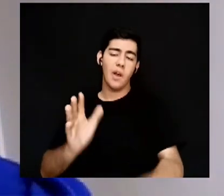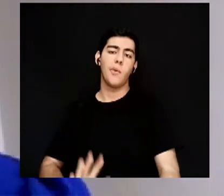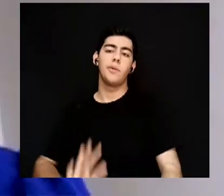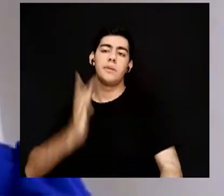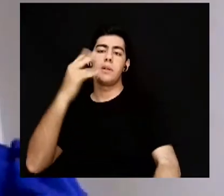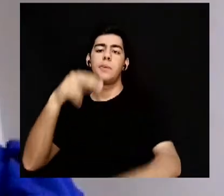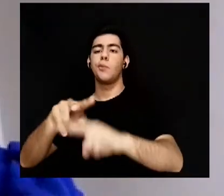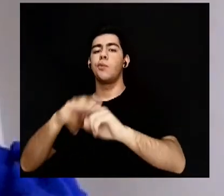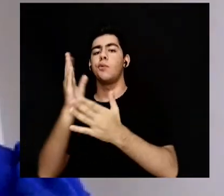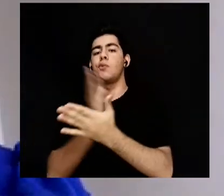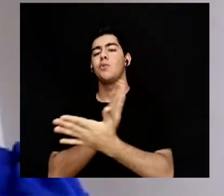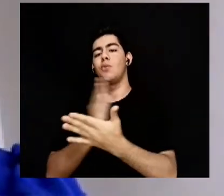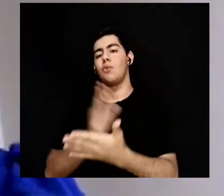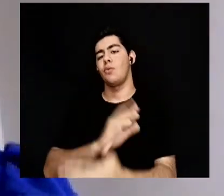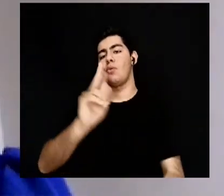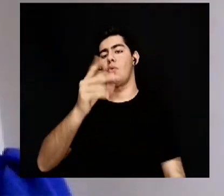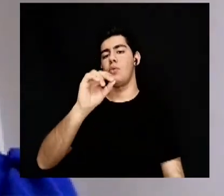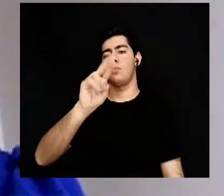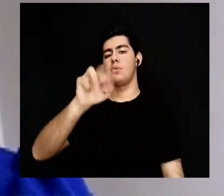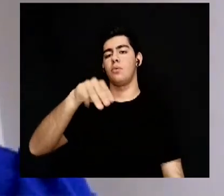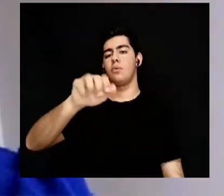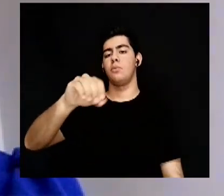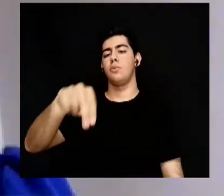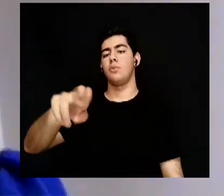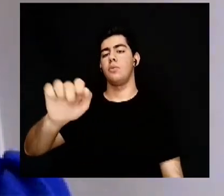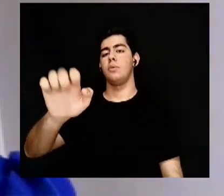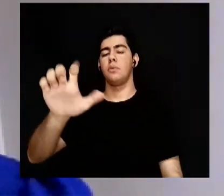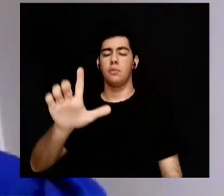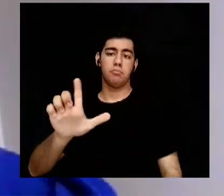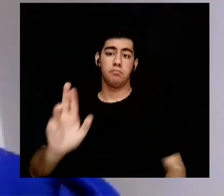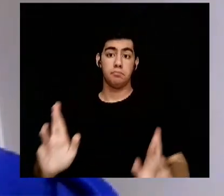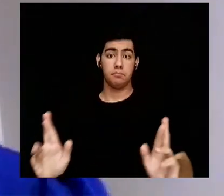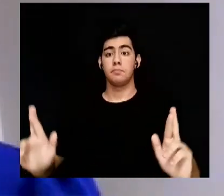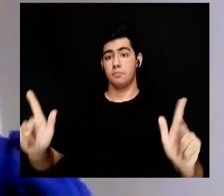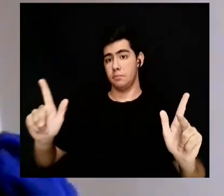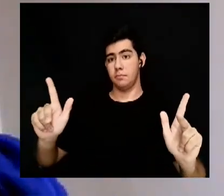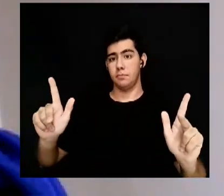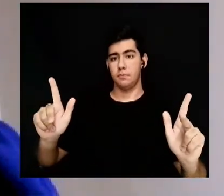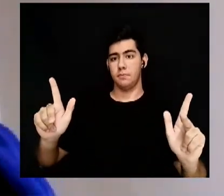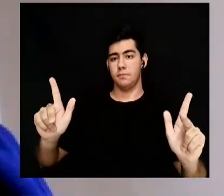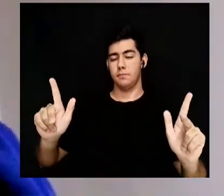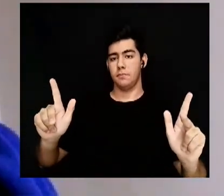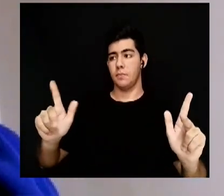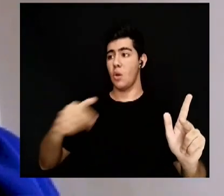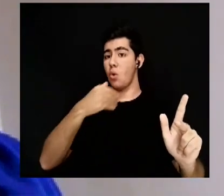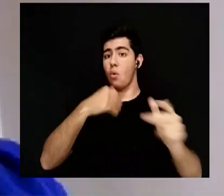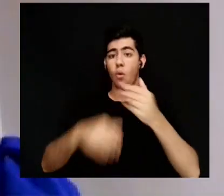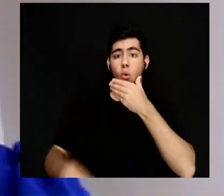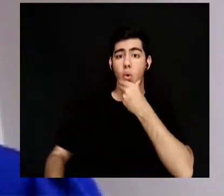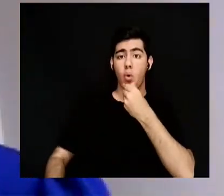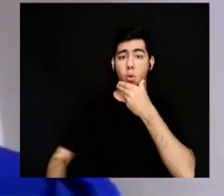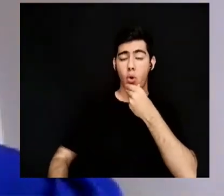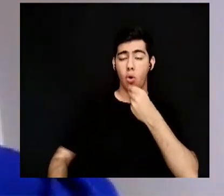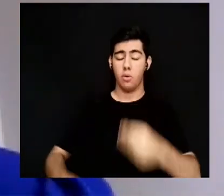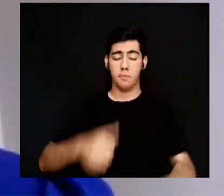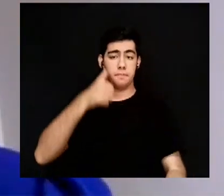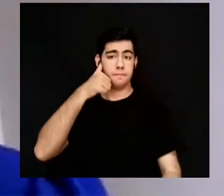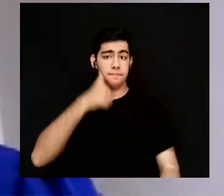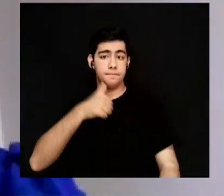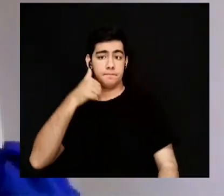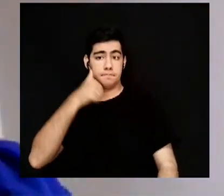climatério. A diferença, né, até o climatério entre homem e mulher, que pelo menos a mulher, até o climatério, até